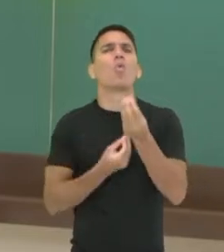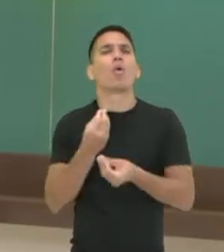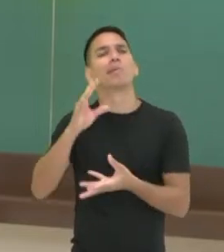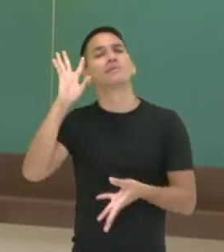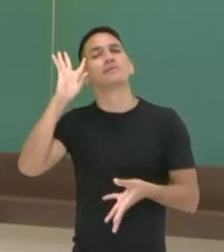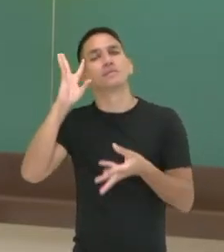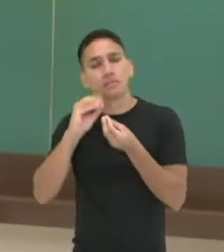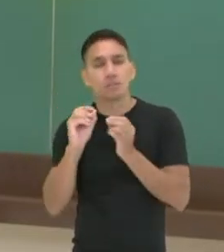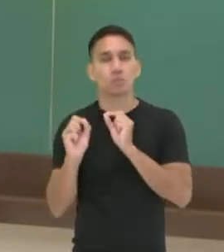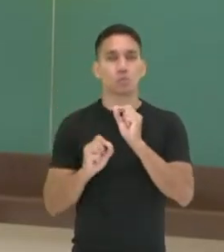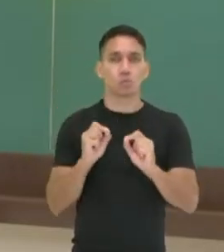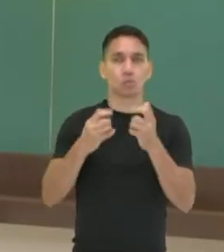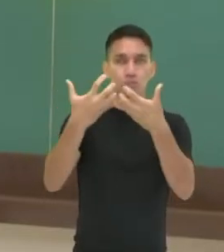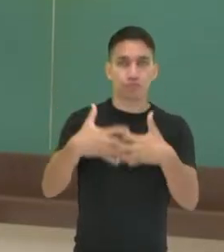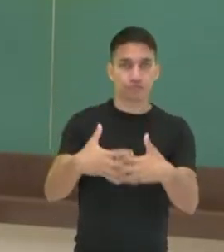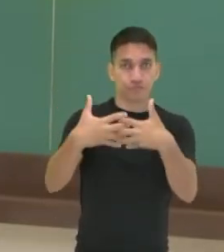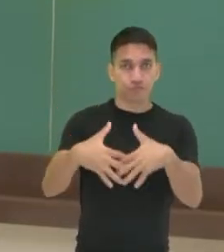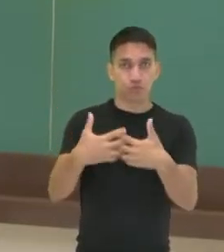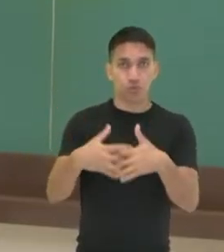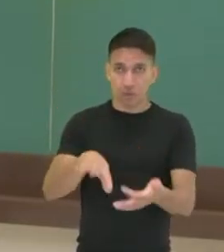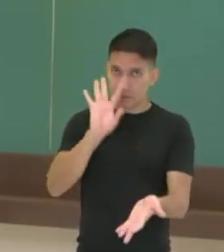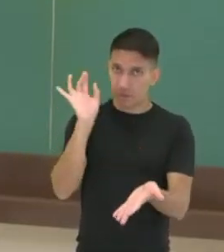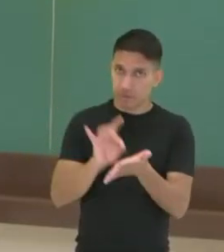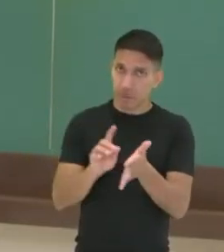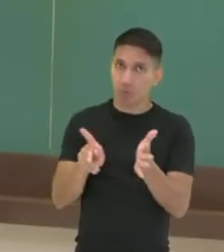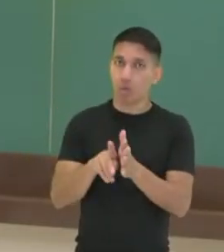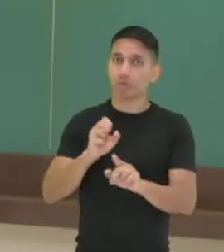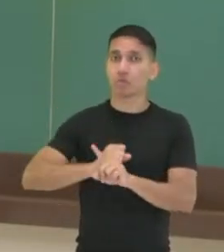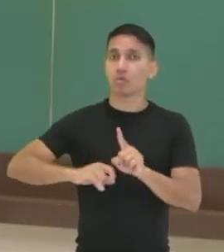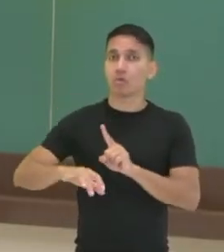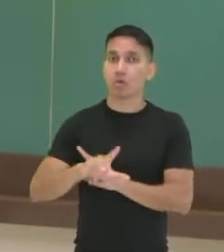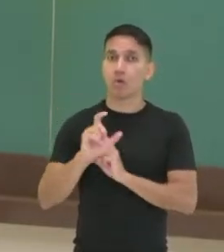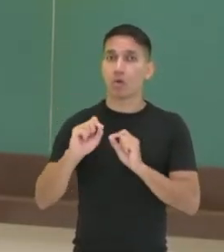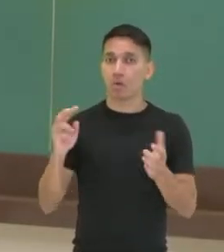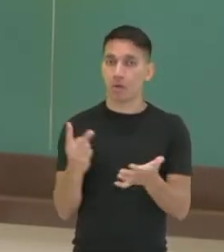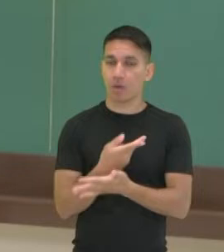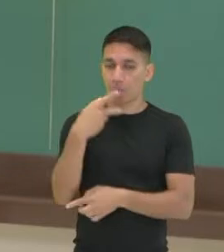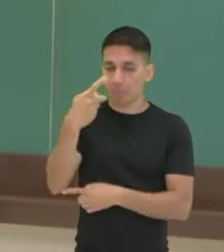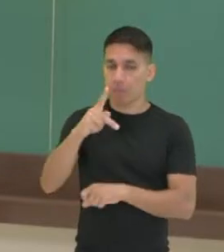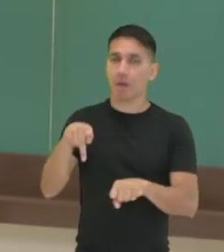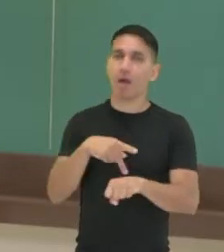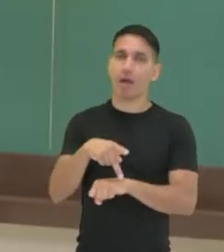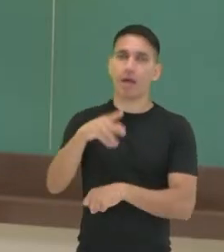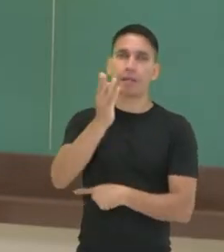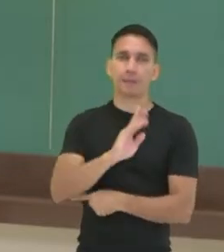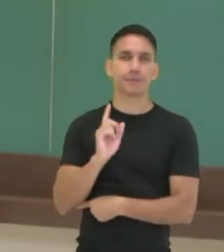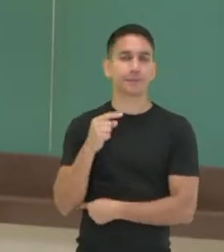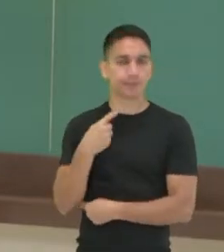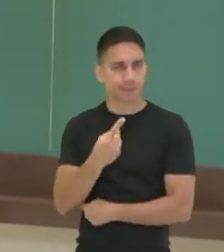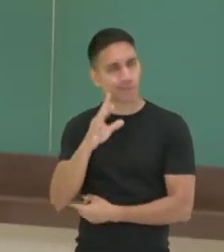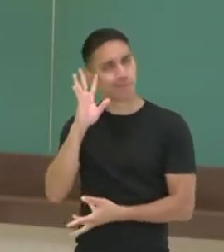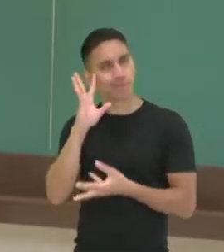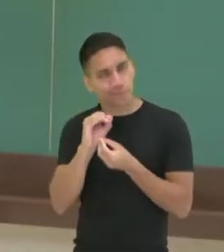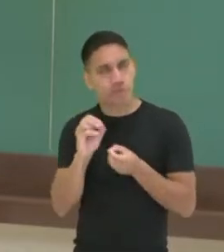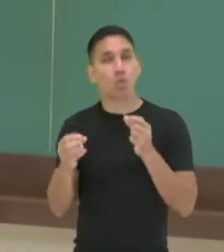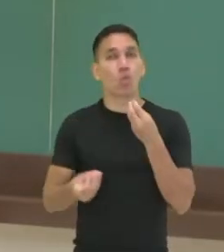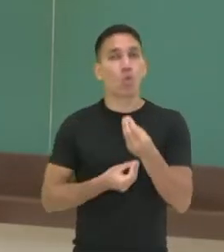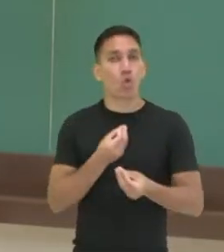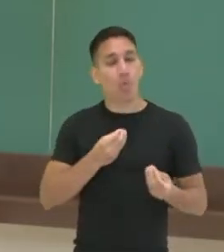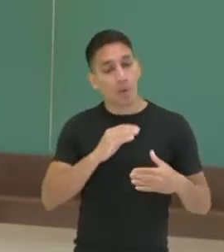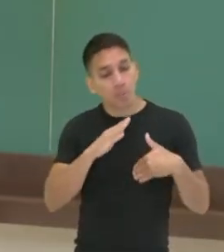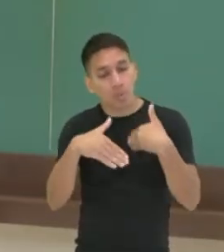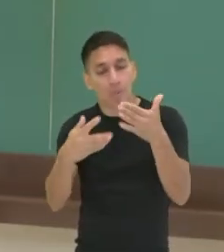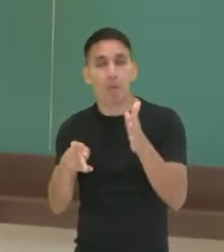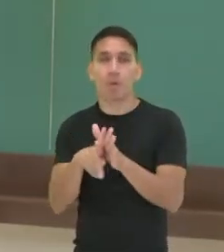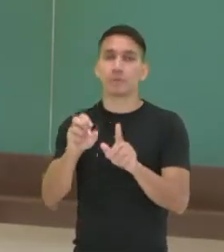ajudar a compreender, então, a realidade social, principalmente do nosso país, e entender o desenvolvimento também da